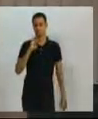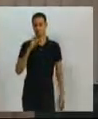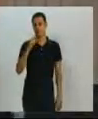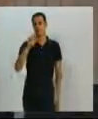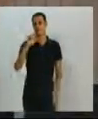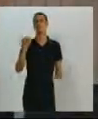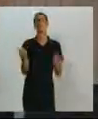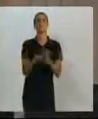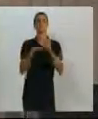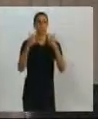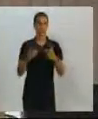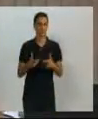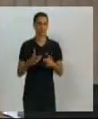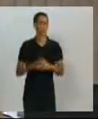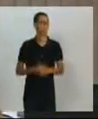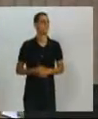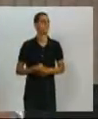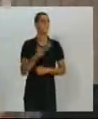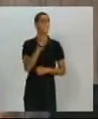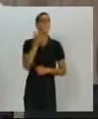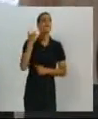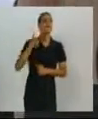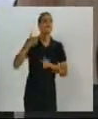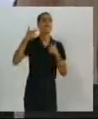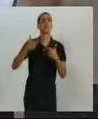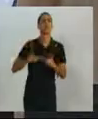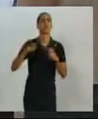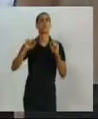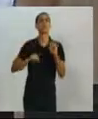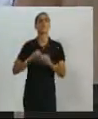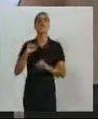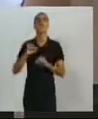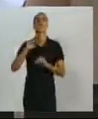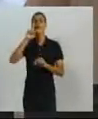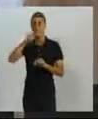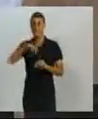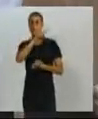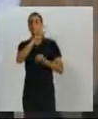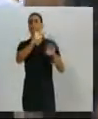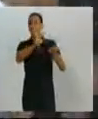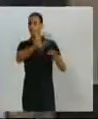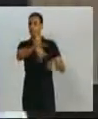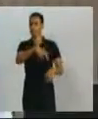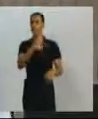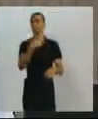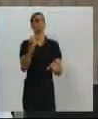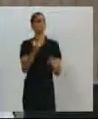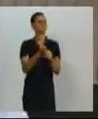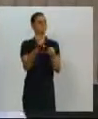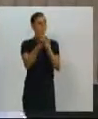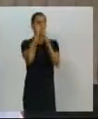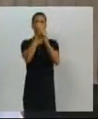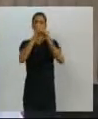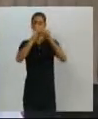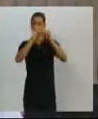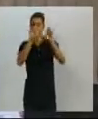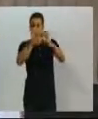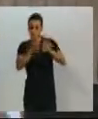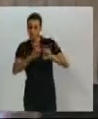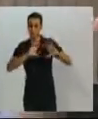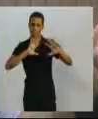complexo. Local ideal, eu acho que é por aí mesmo, tem que fazer uma ótima estrutura. Eu sei